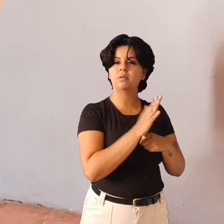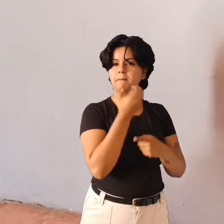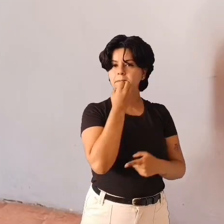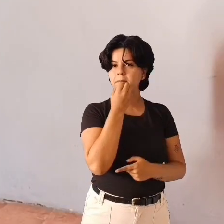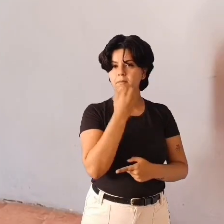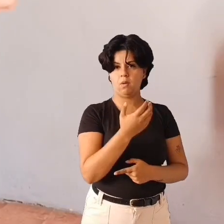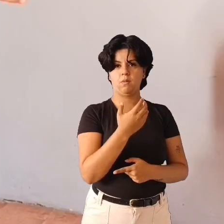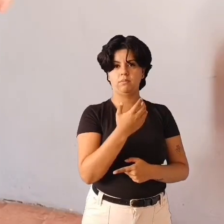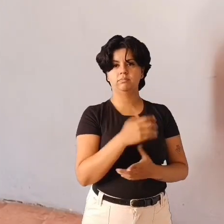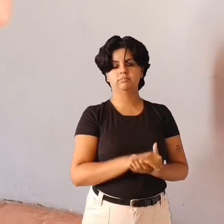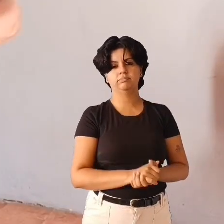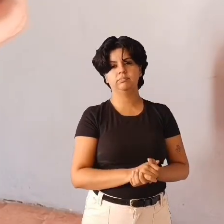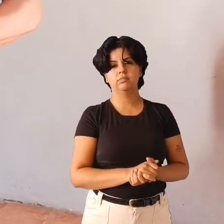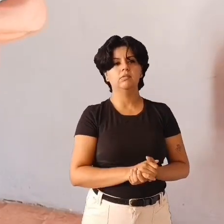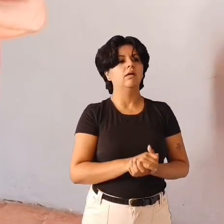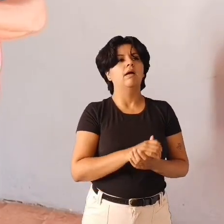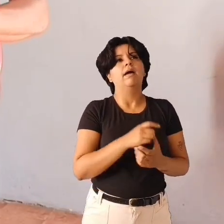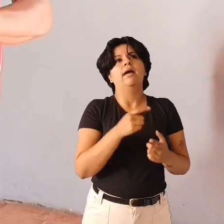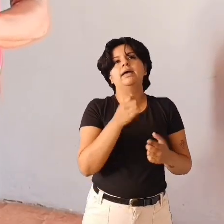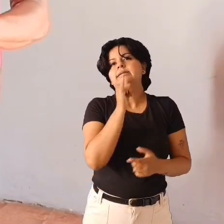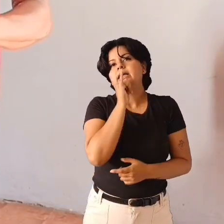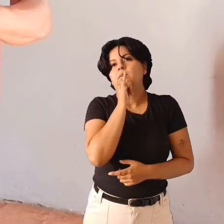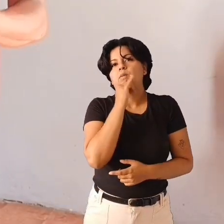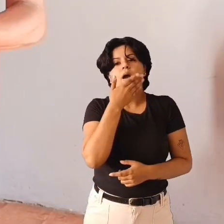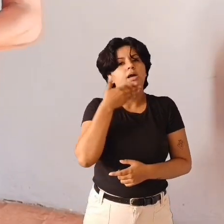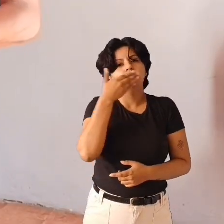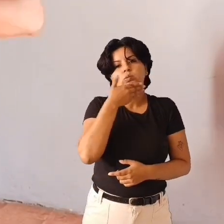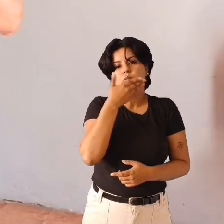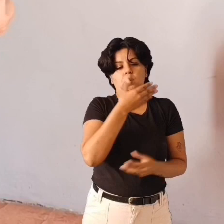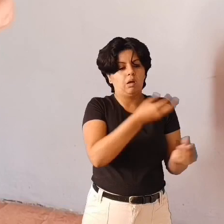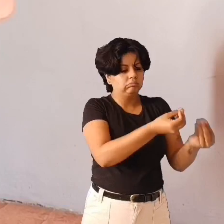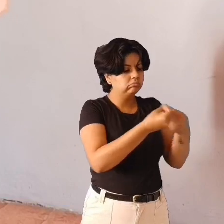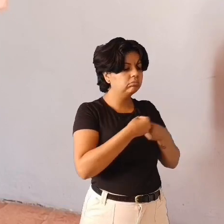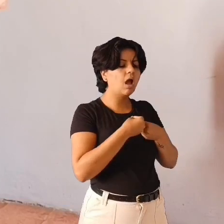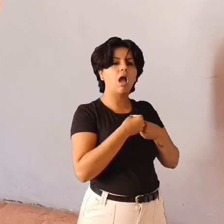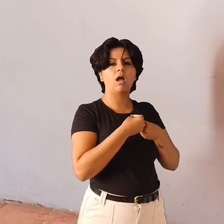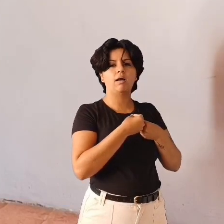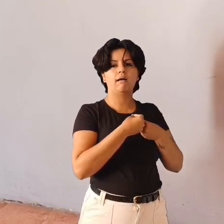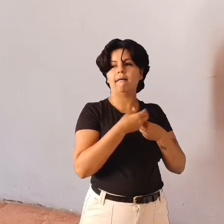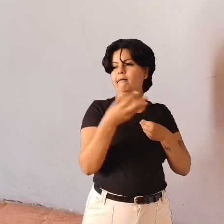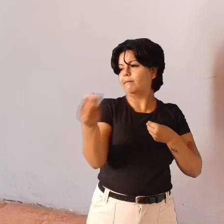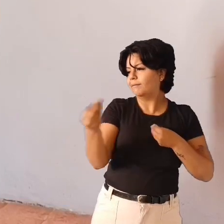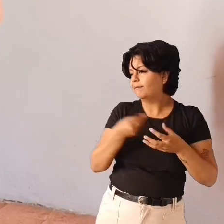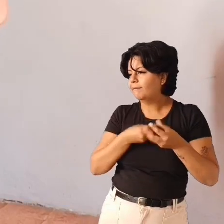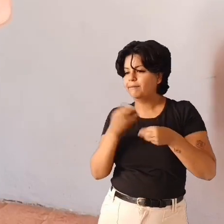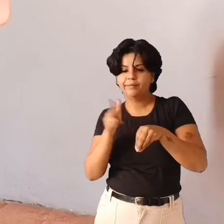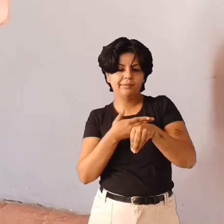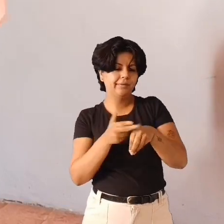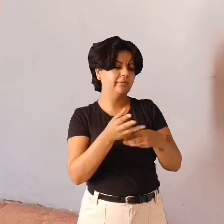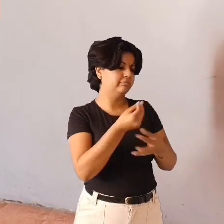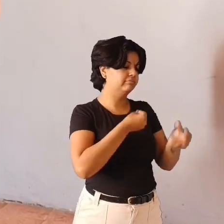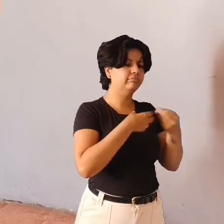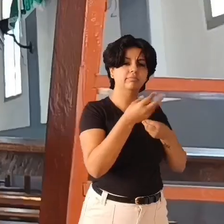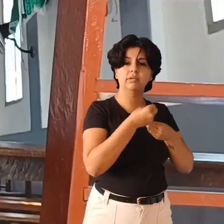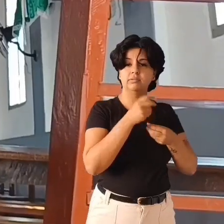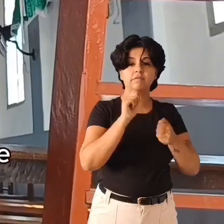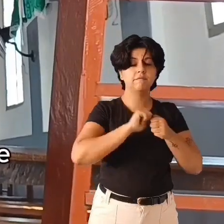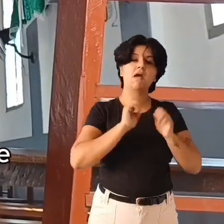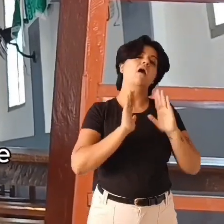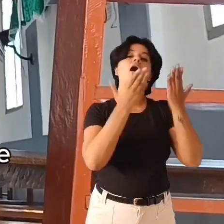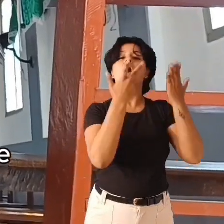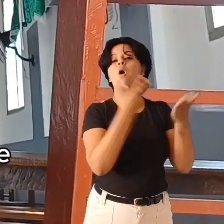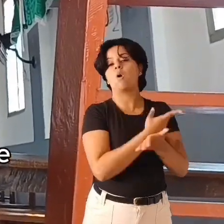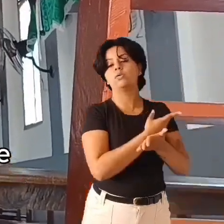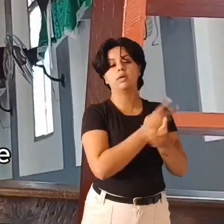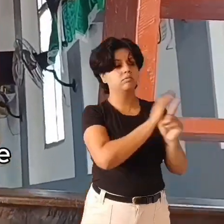faz o donativo, já tira o donativo, já pega as coisas que por exemplo, açúcar já dá para adoçar o chocolate, o cacau. Então